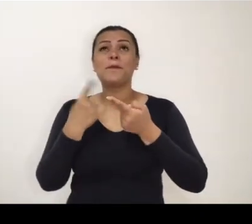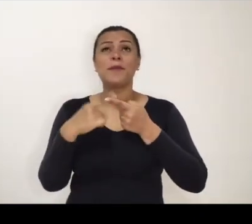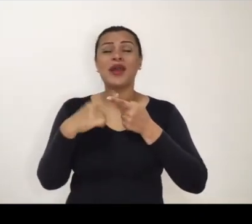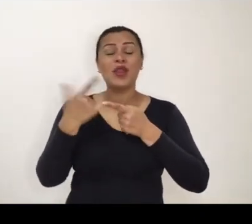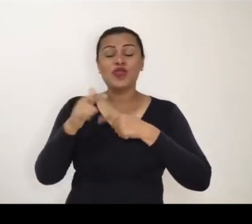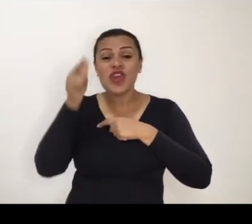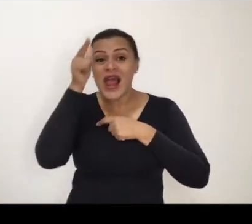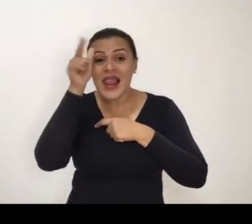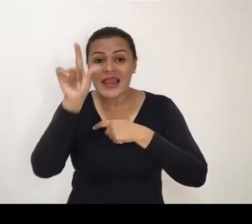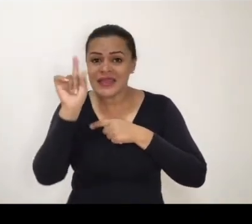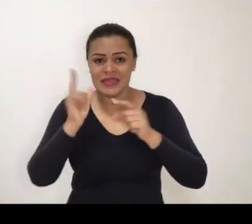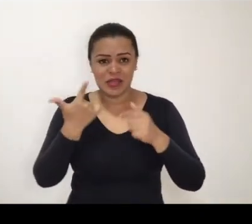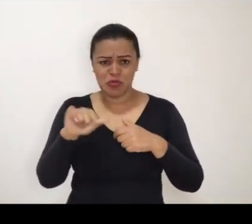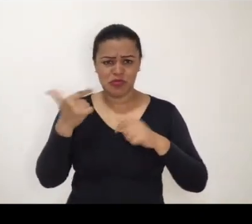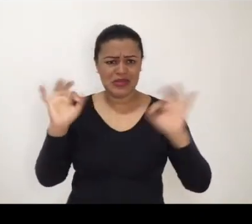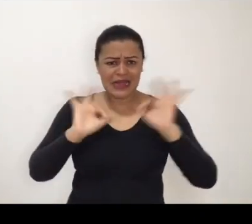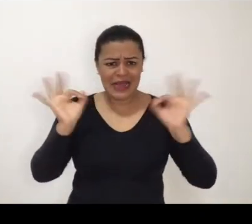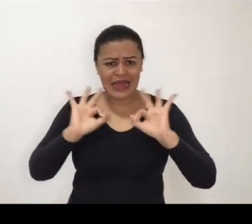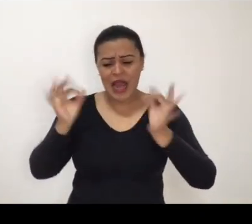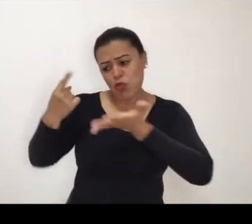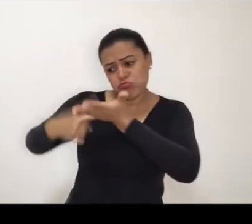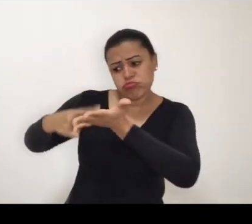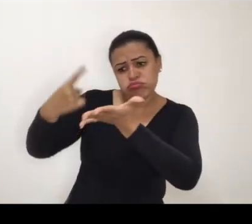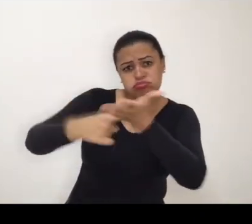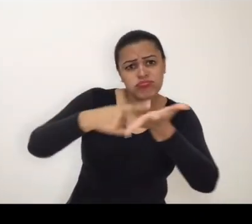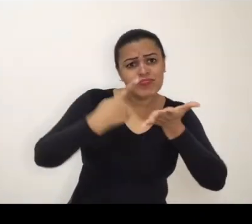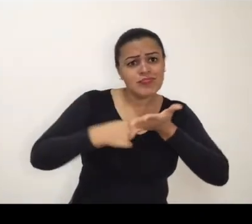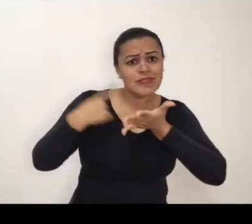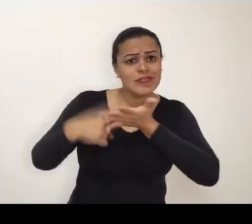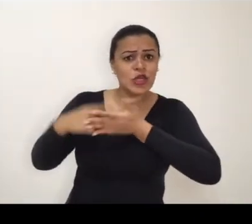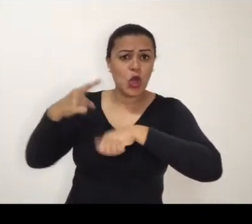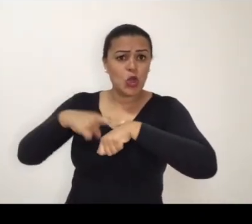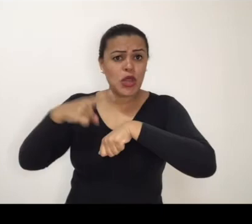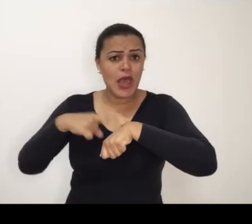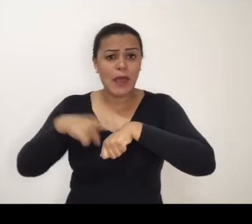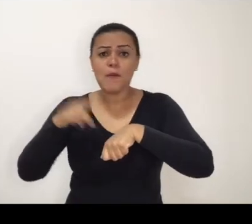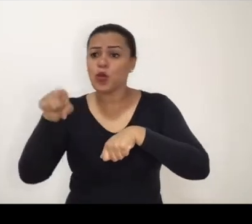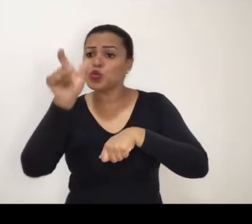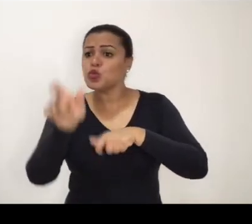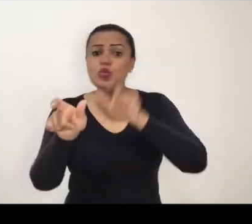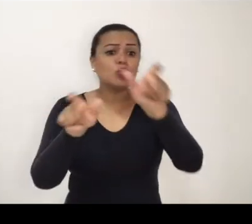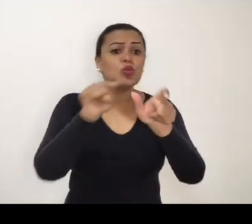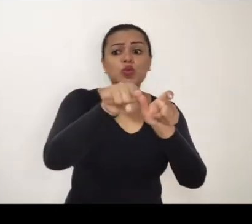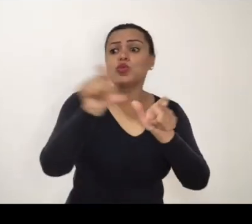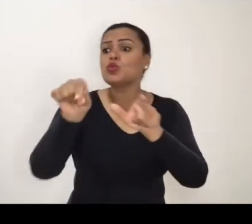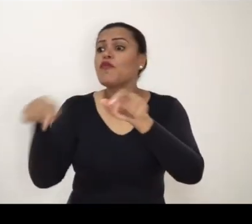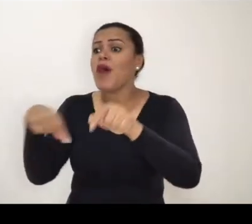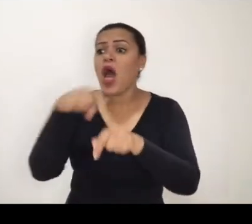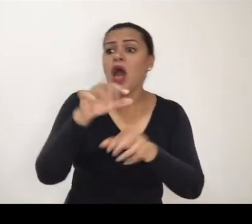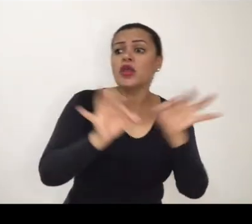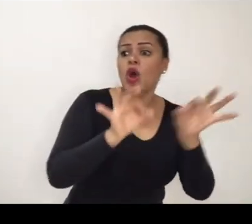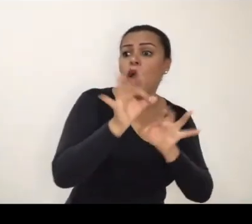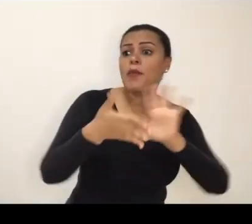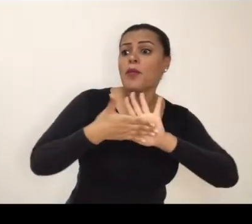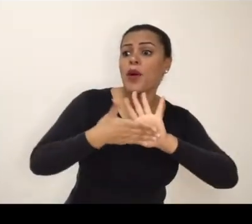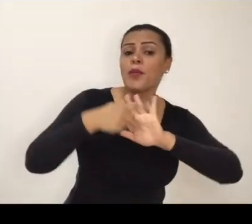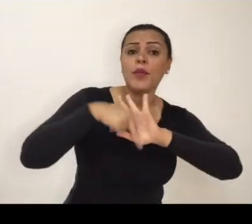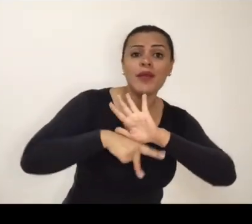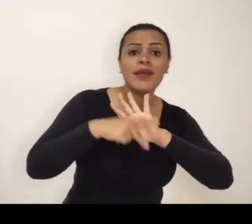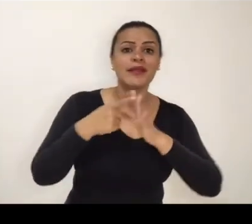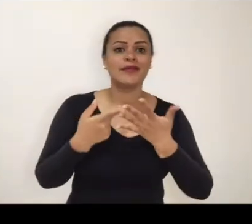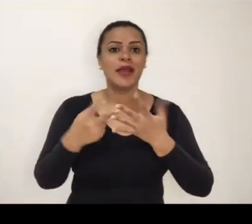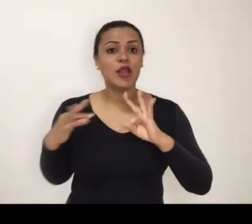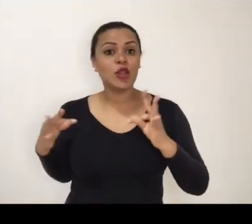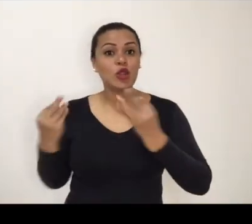gente combinava, assim, por determinado tempo, tal e tal pessoa traz as propostas do projeto, mas aí todo mundo